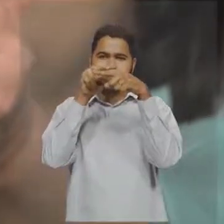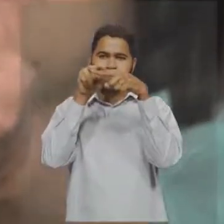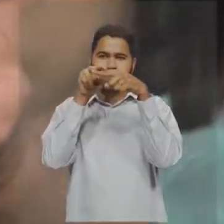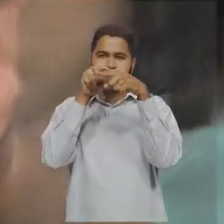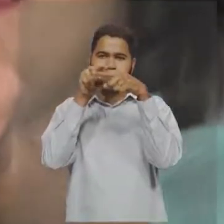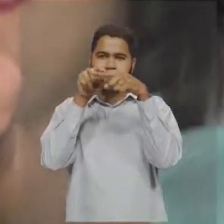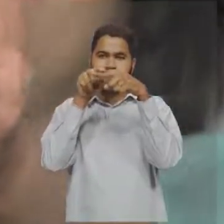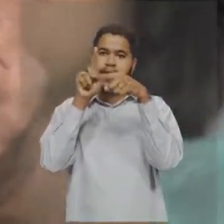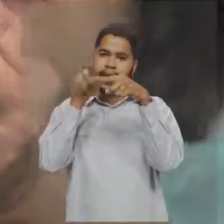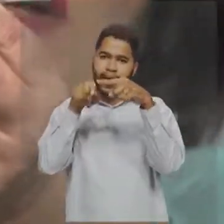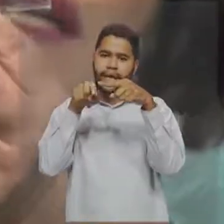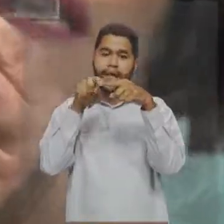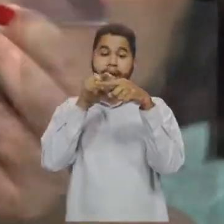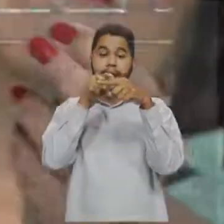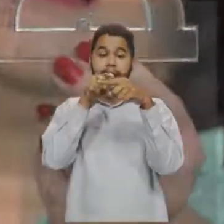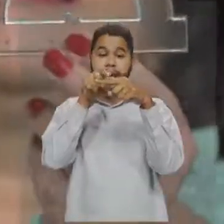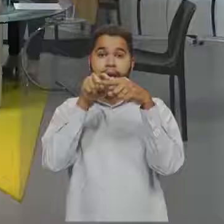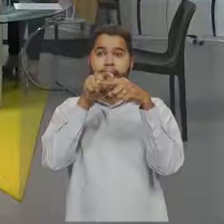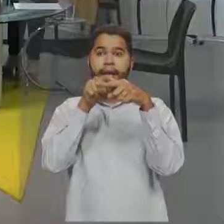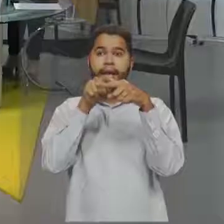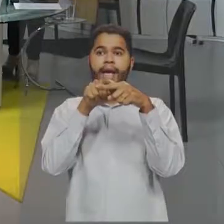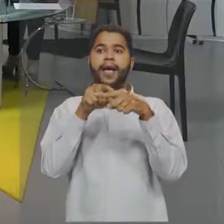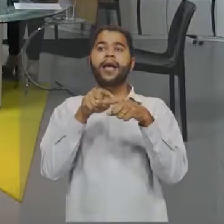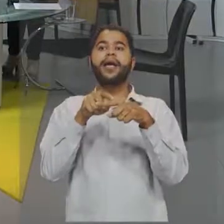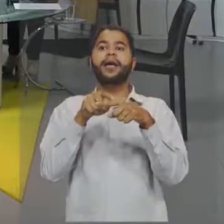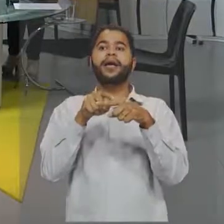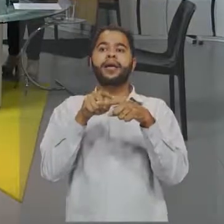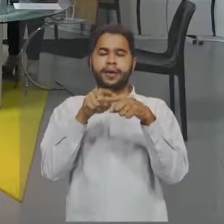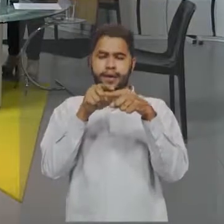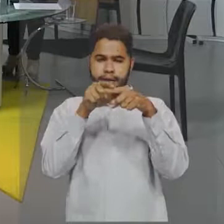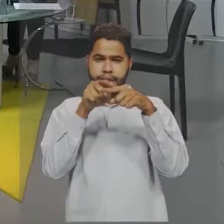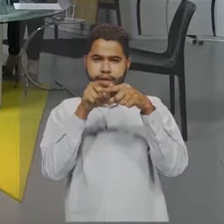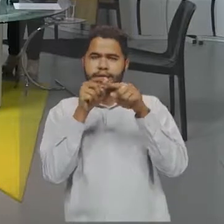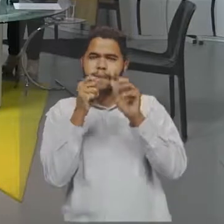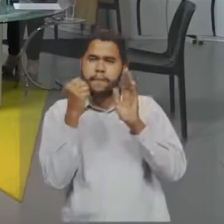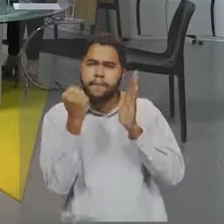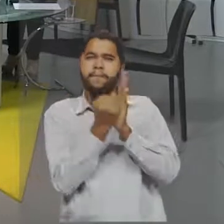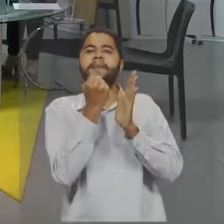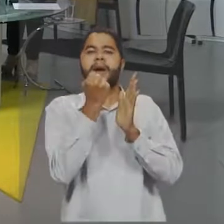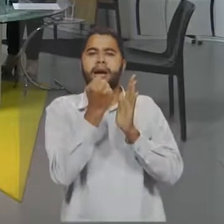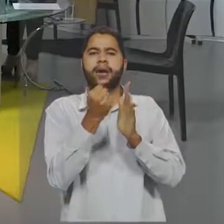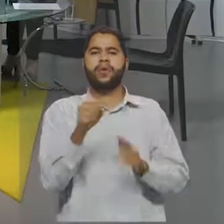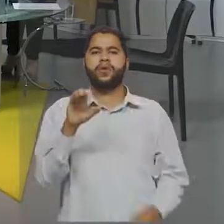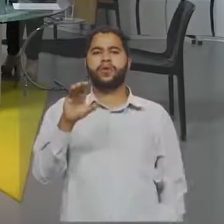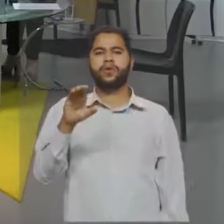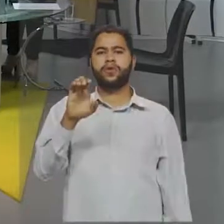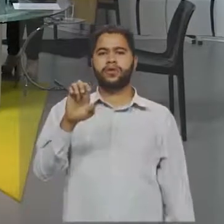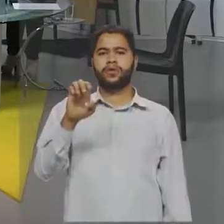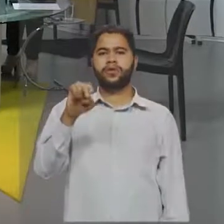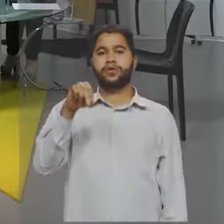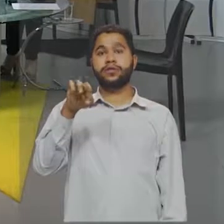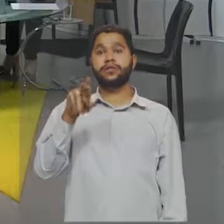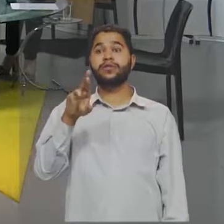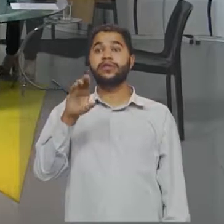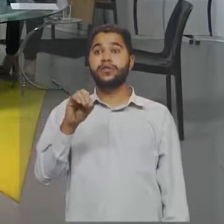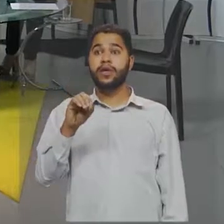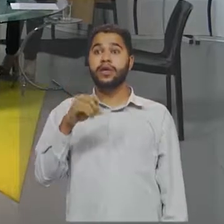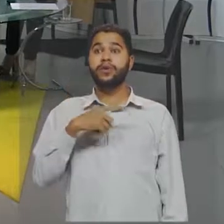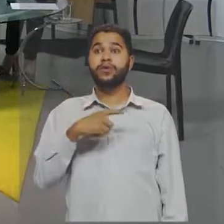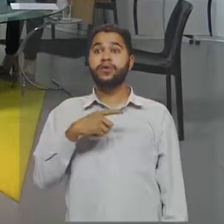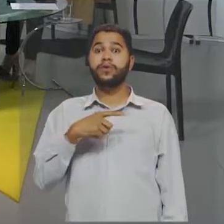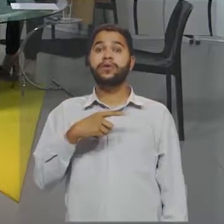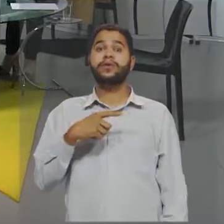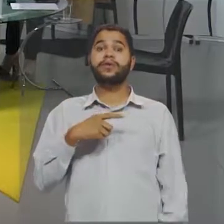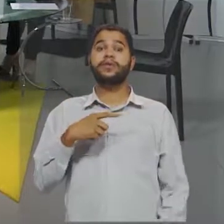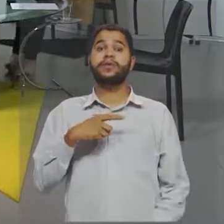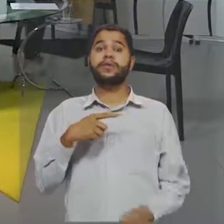aqui no centro. Essa bolinha, esse marco, né, que é chamado centro da base do transferidor, ele tem que ficar no